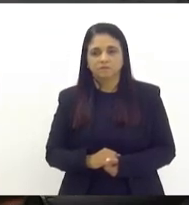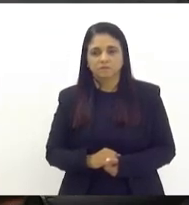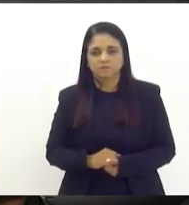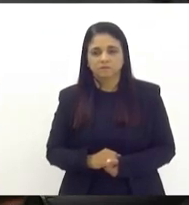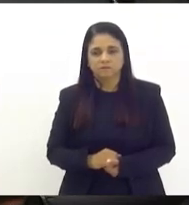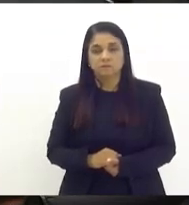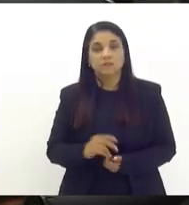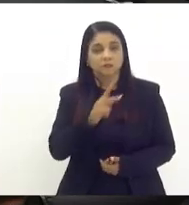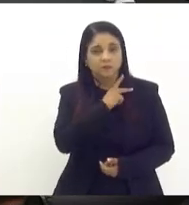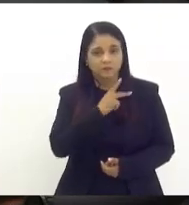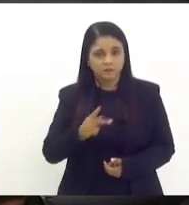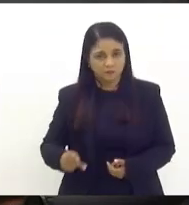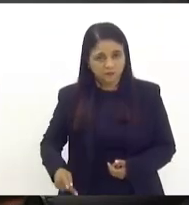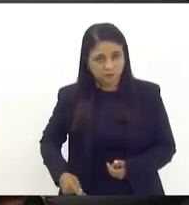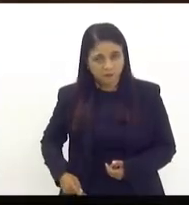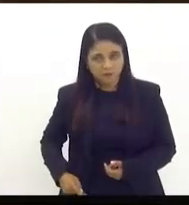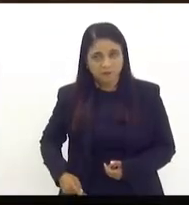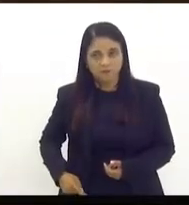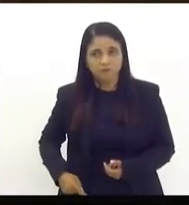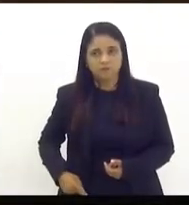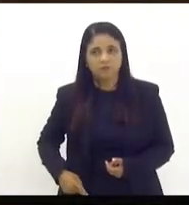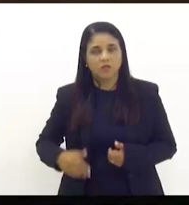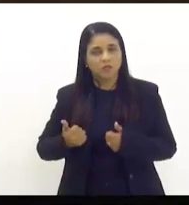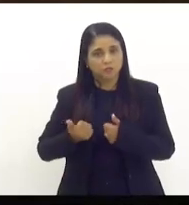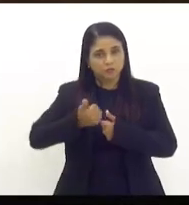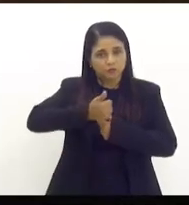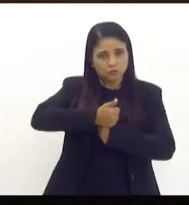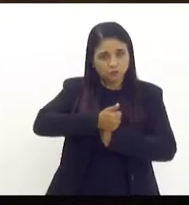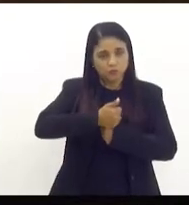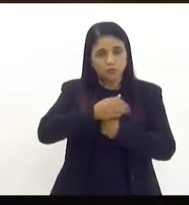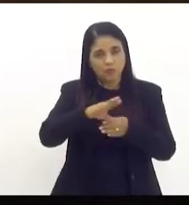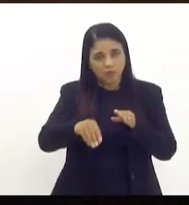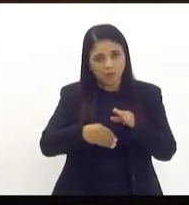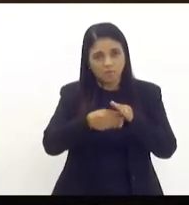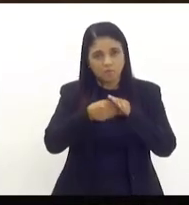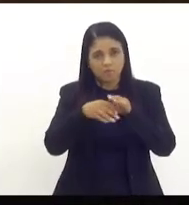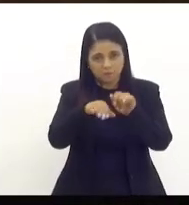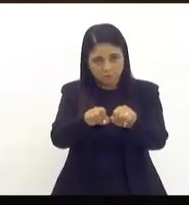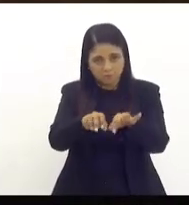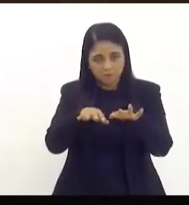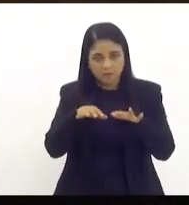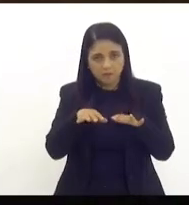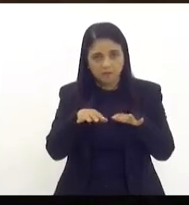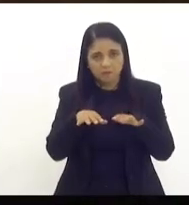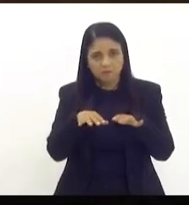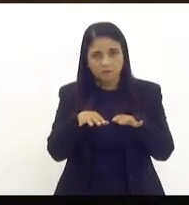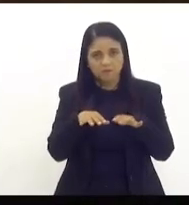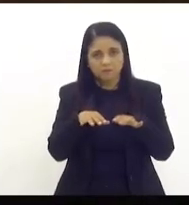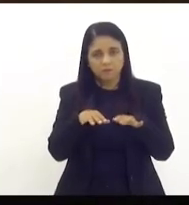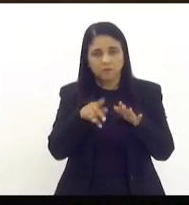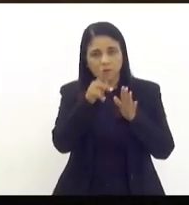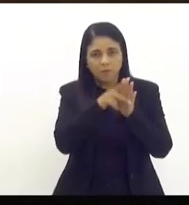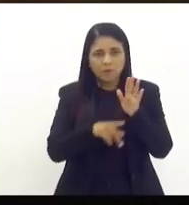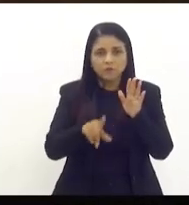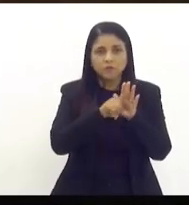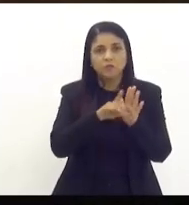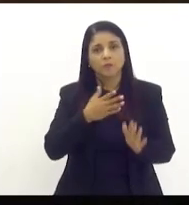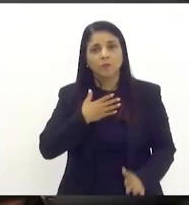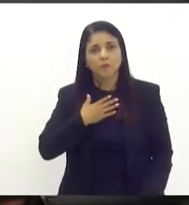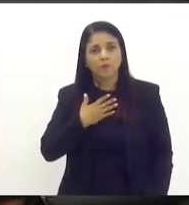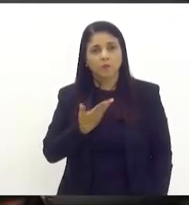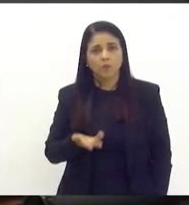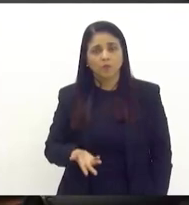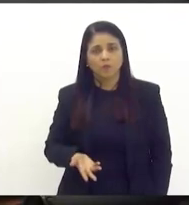Presidente saindo da gastro tem substitutivo que a emenda de plenário de projeto meu